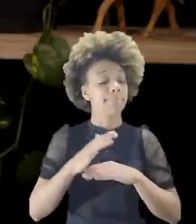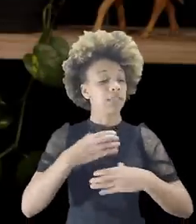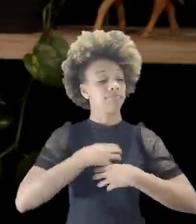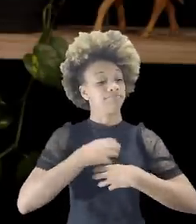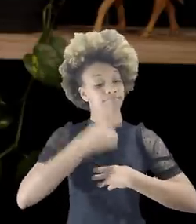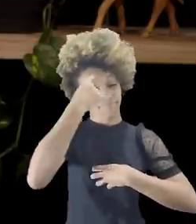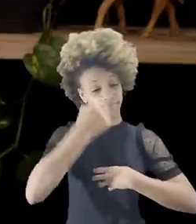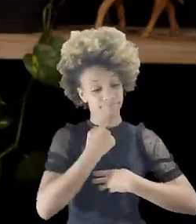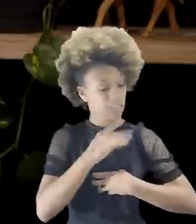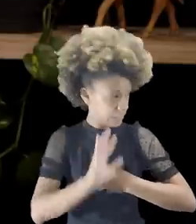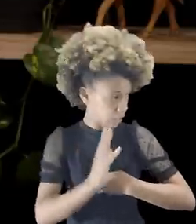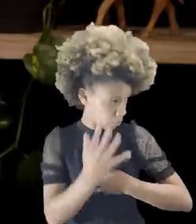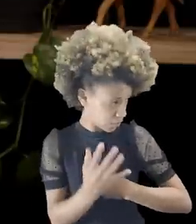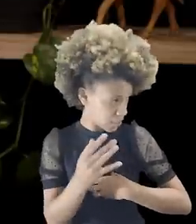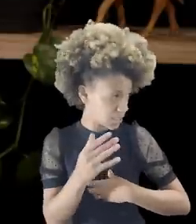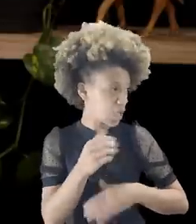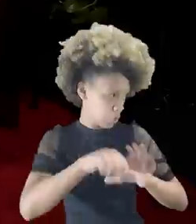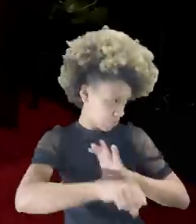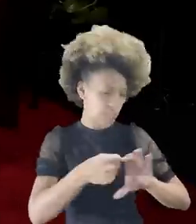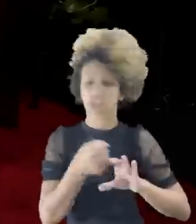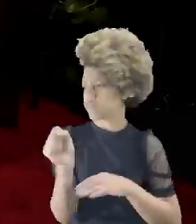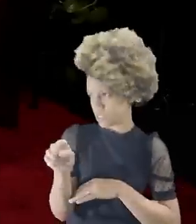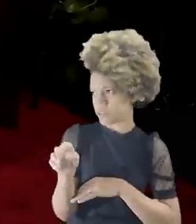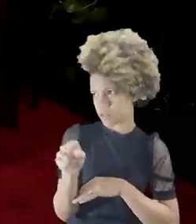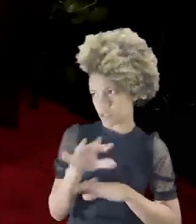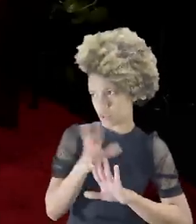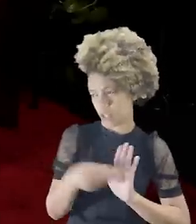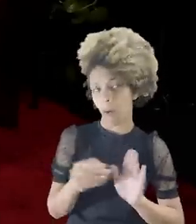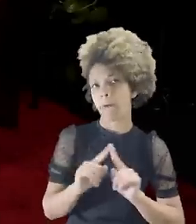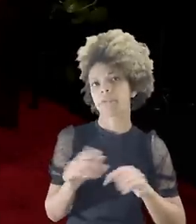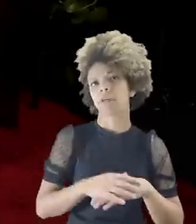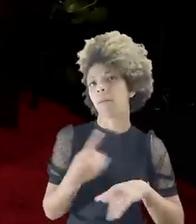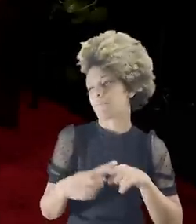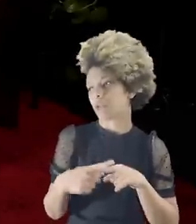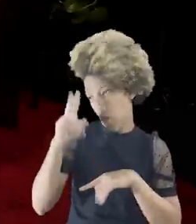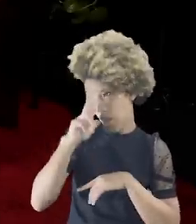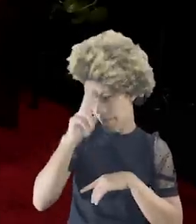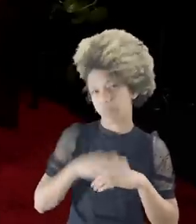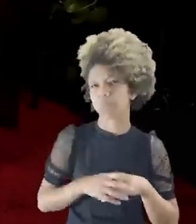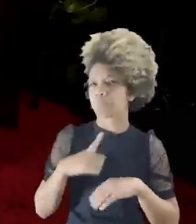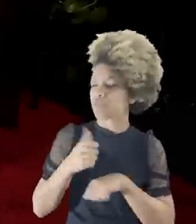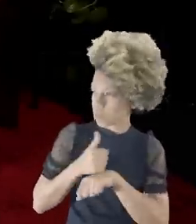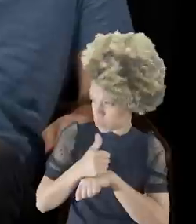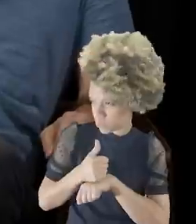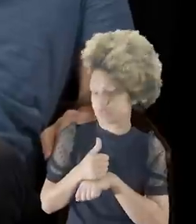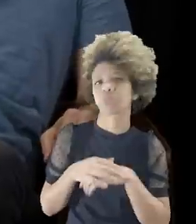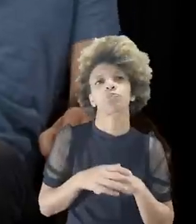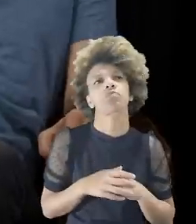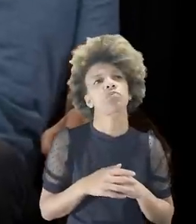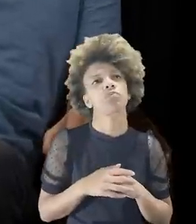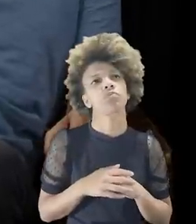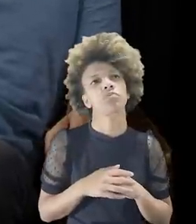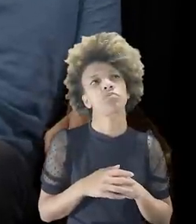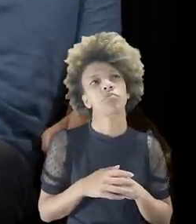comportamental isso acontece muito no basquete também Total total porque você tem eu lembro a gente teve um técnico que